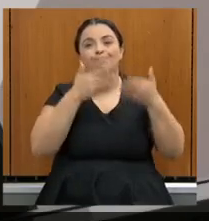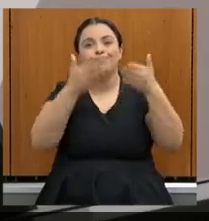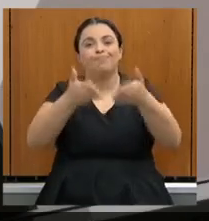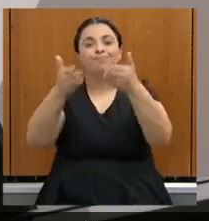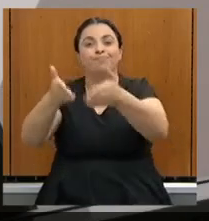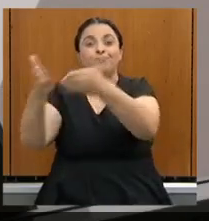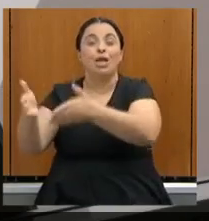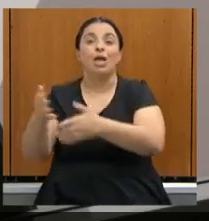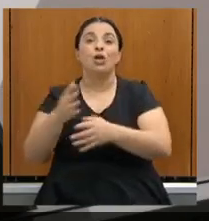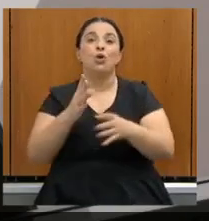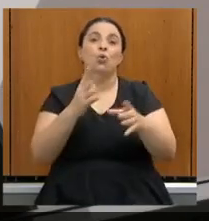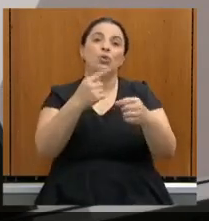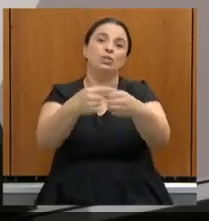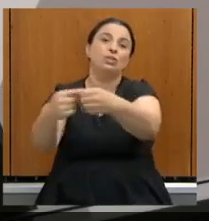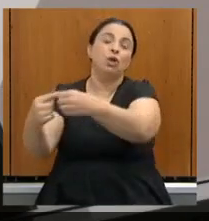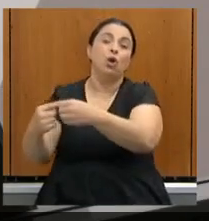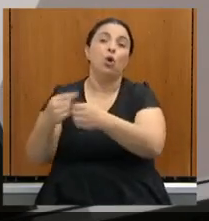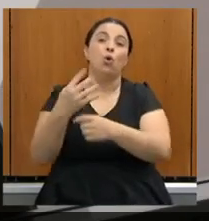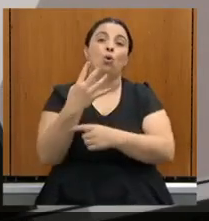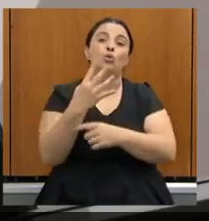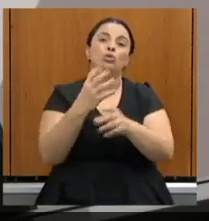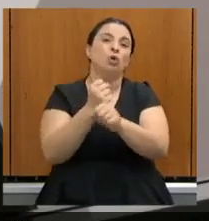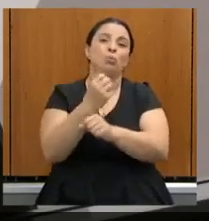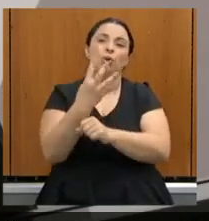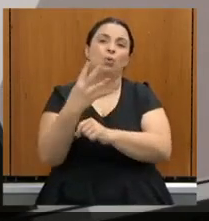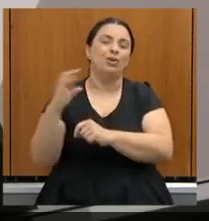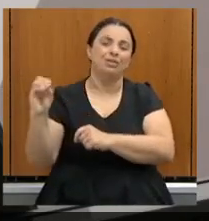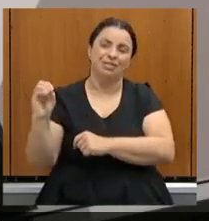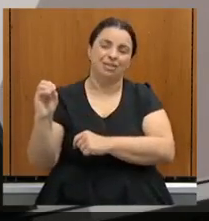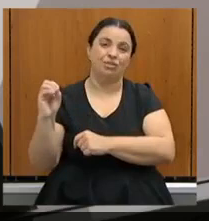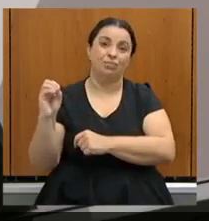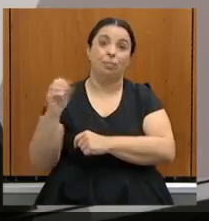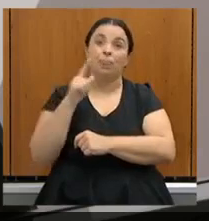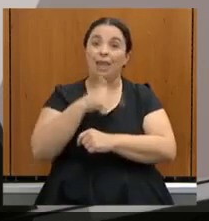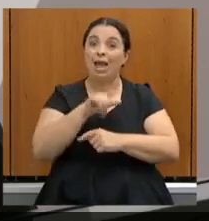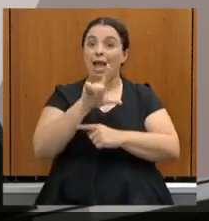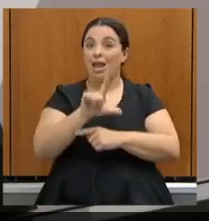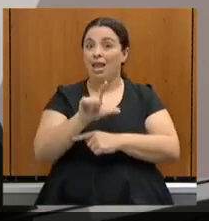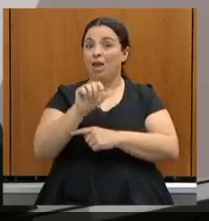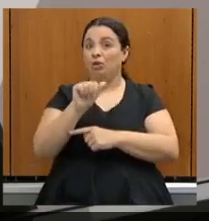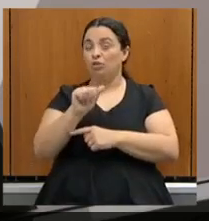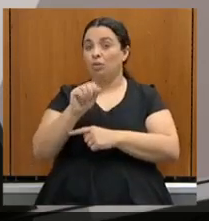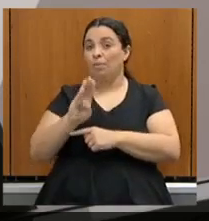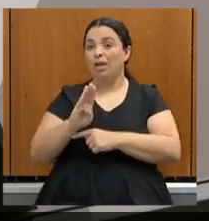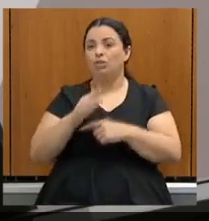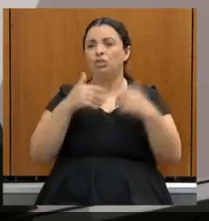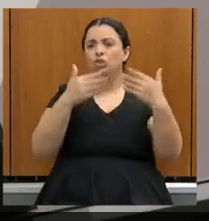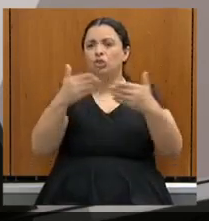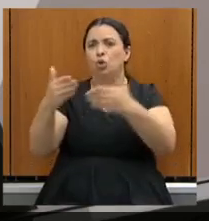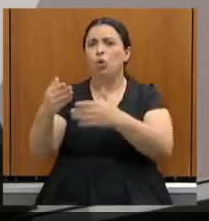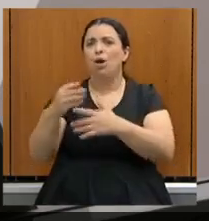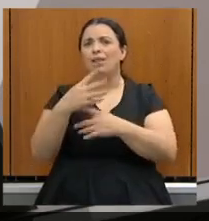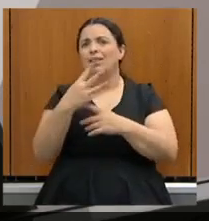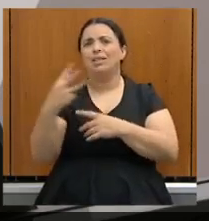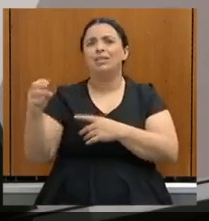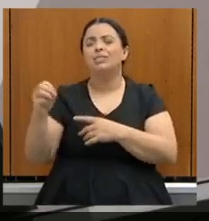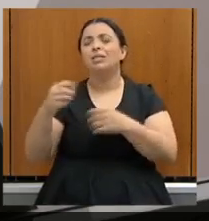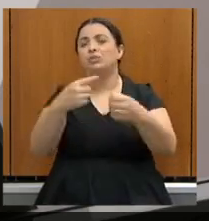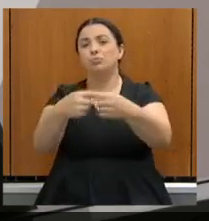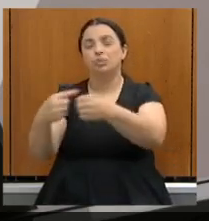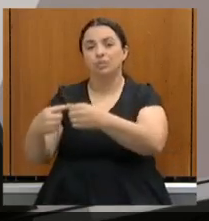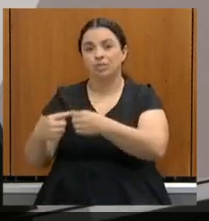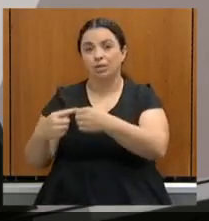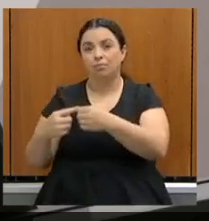A lei Aldeblanc chegou a mais de 300 municípios com os nossos recursos e a mais de 500 com os